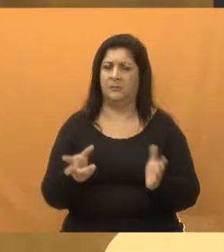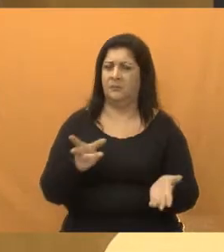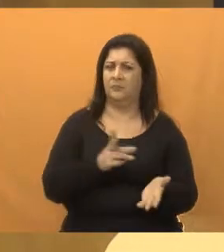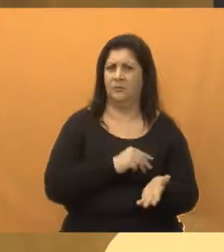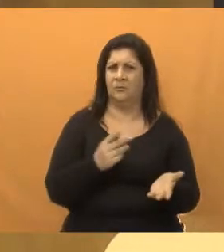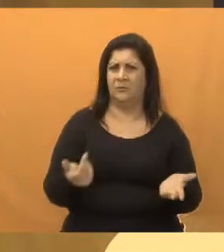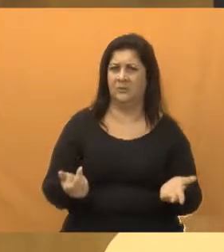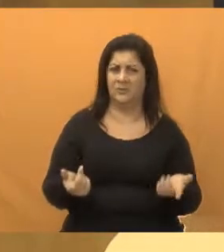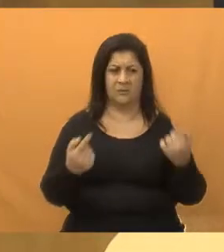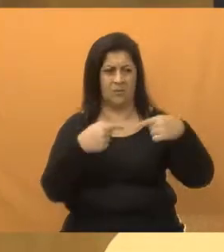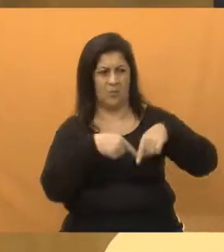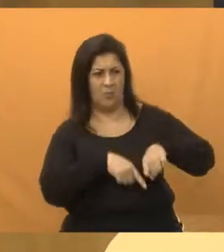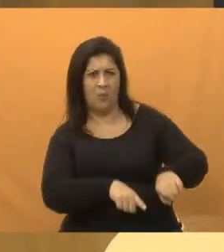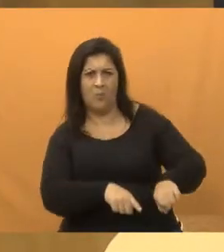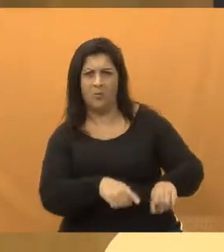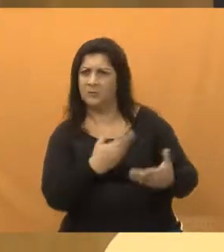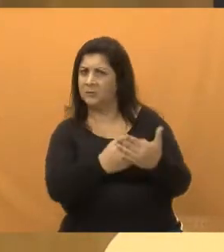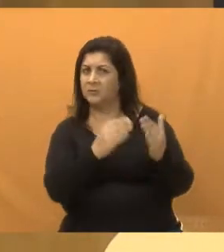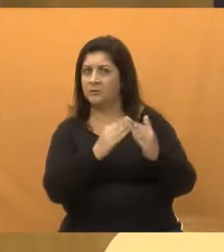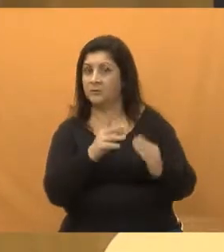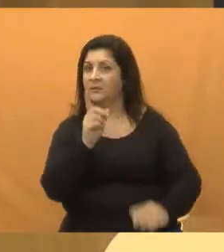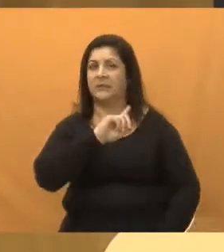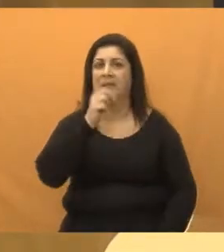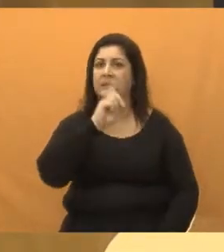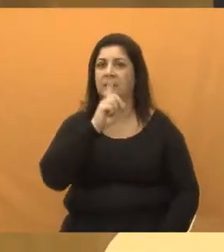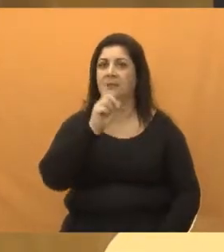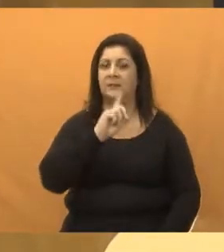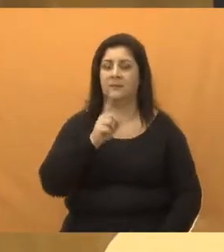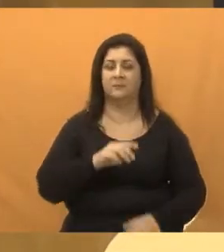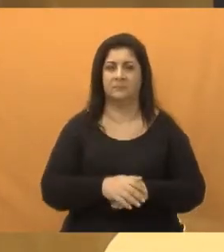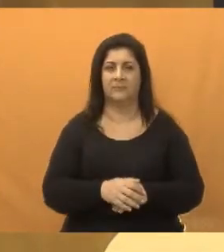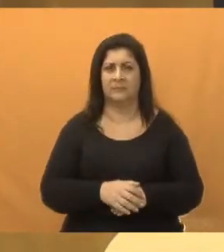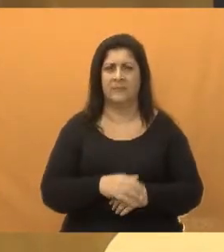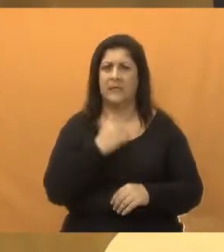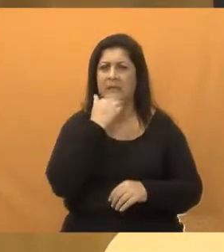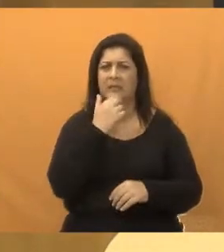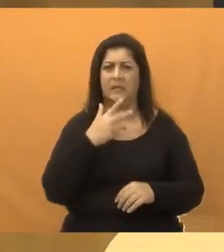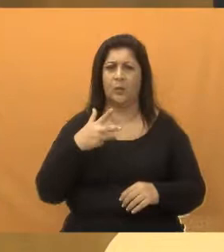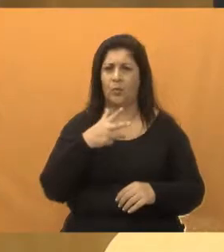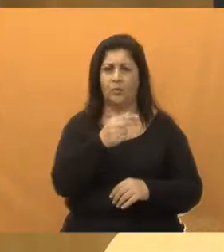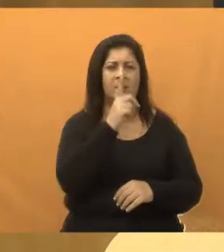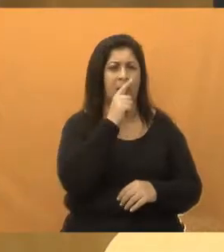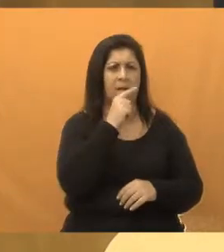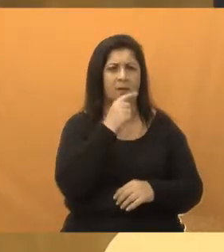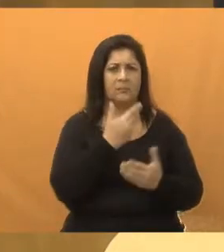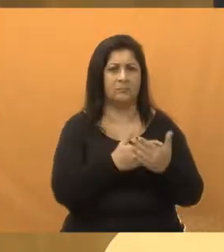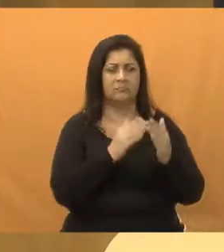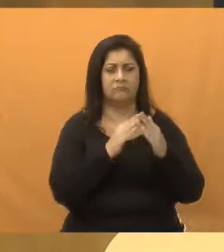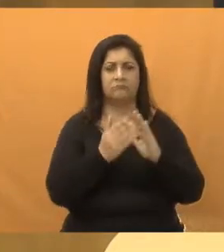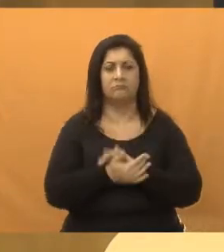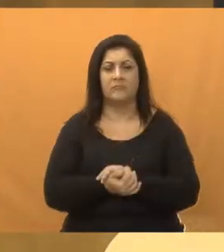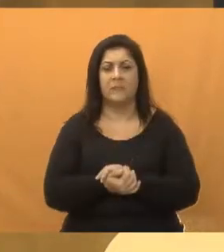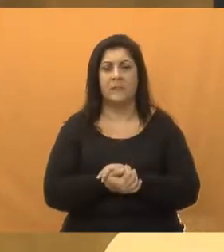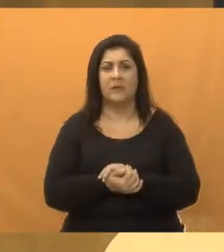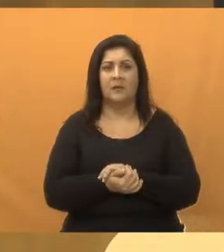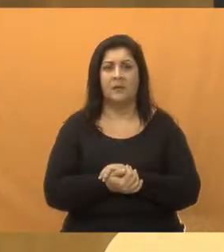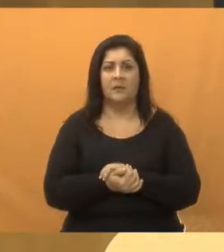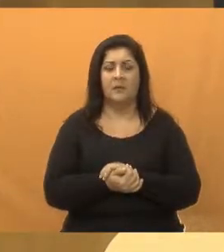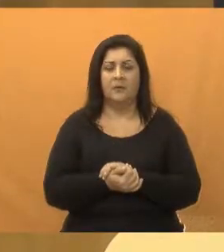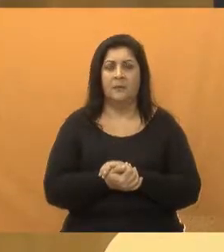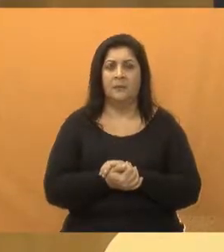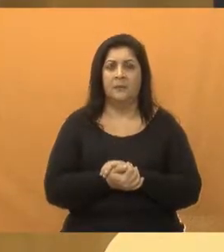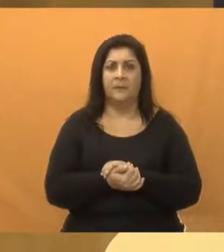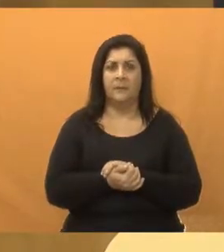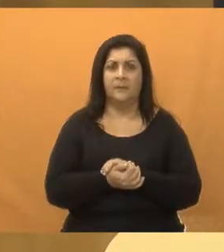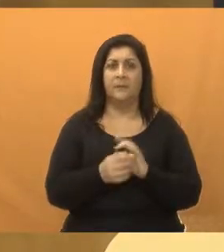estão contra as escolas? Não, não é isso. A questão não é a escola. Ninguém vai cortar a água da escola, pode ter certeza absoluta. Tá? Mas a questão é o